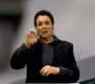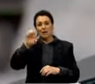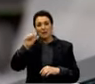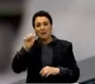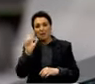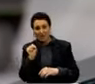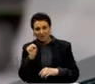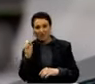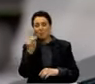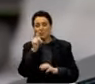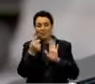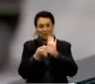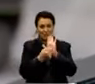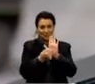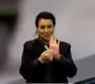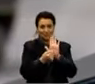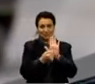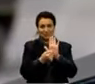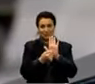tá?